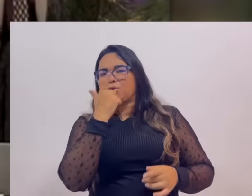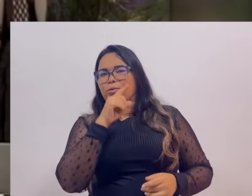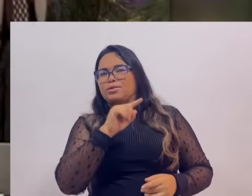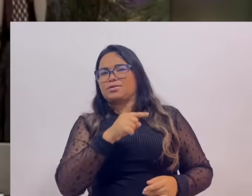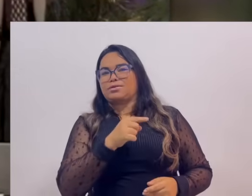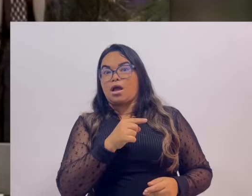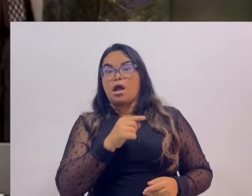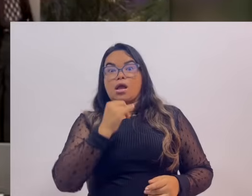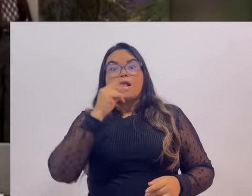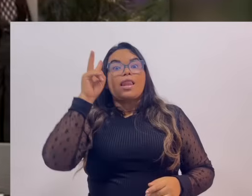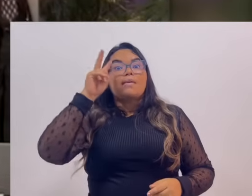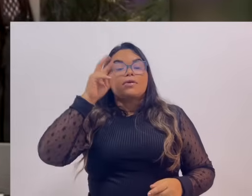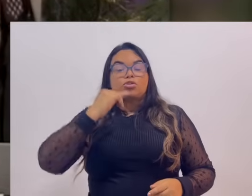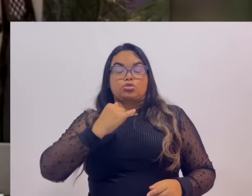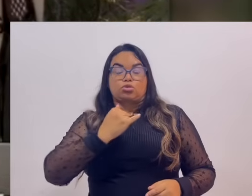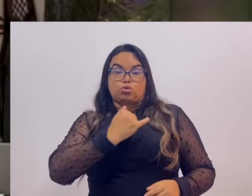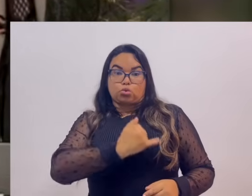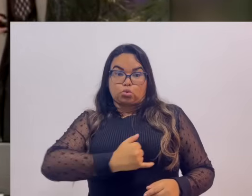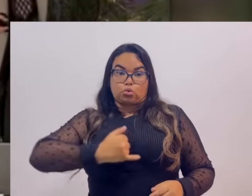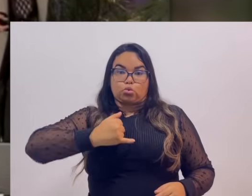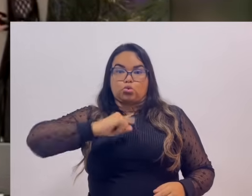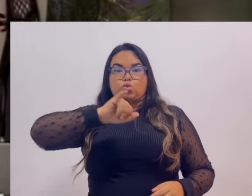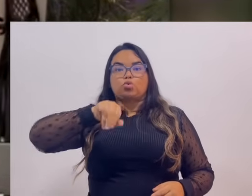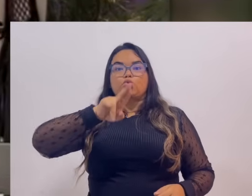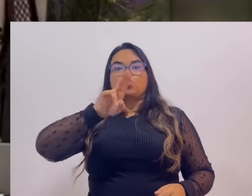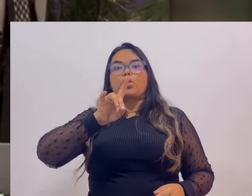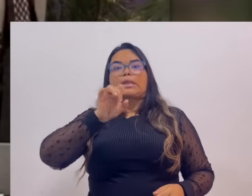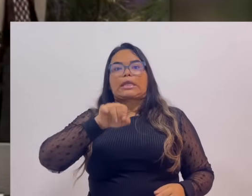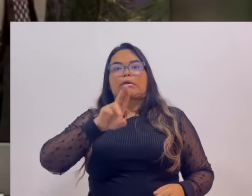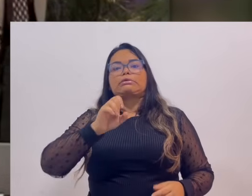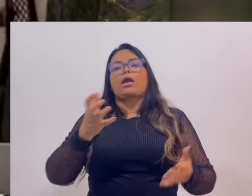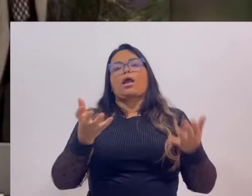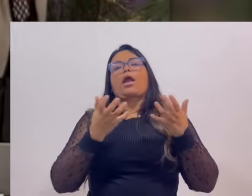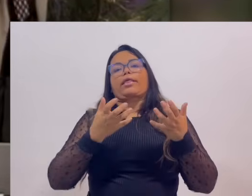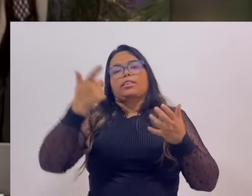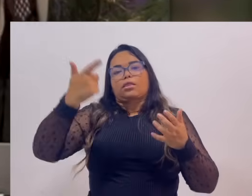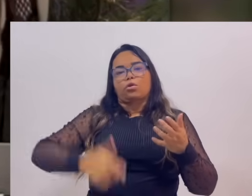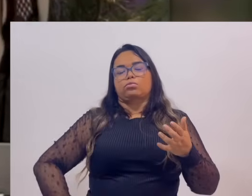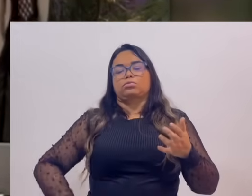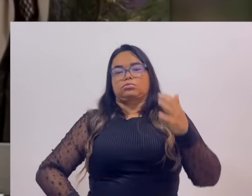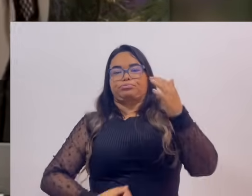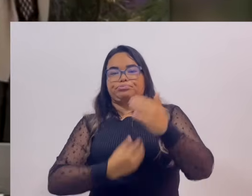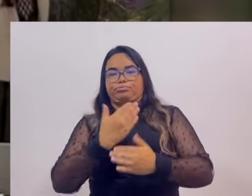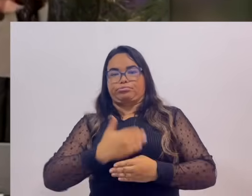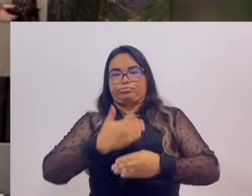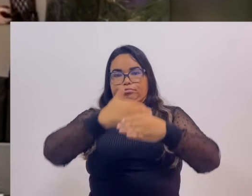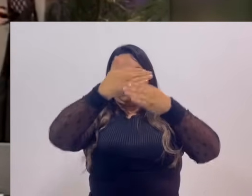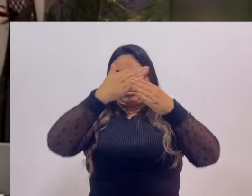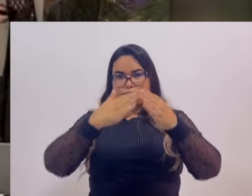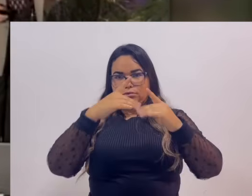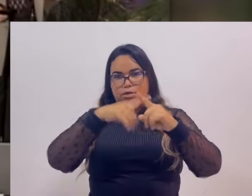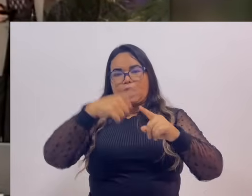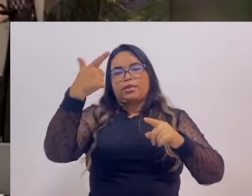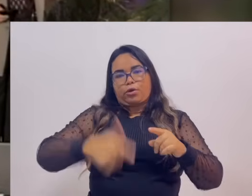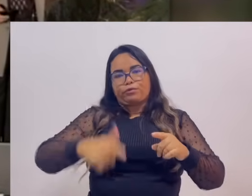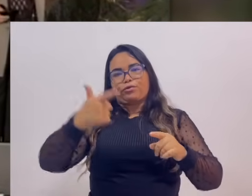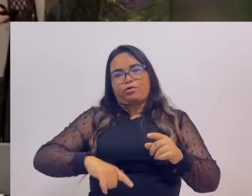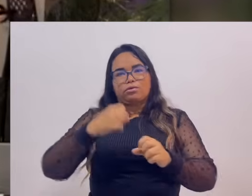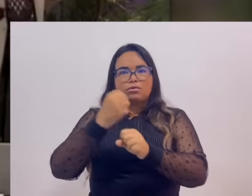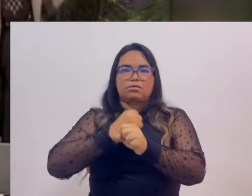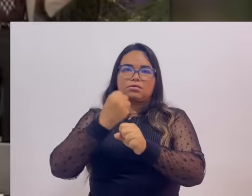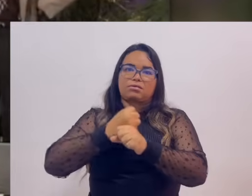judeus querem reconstruir o templo restabelecer o sistema de sacrifícios não é verdade? quero dizer que isso é uma